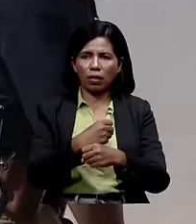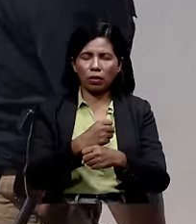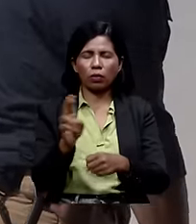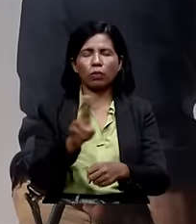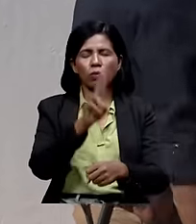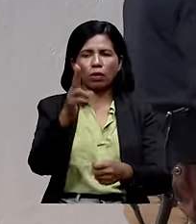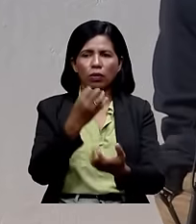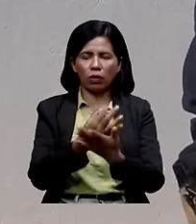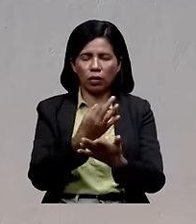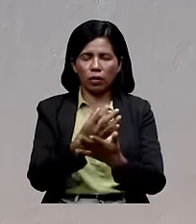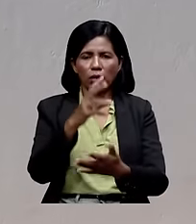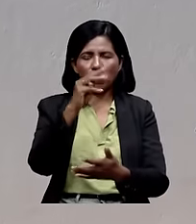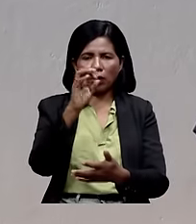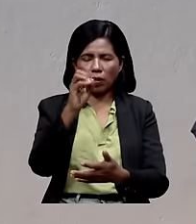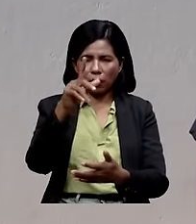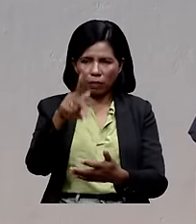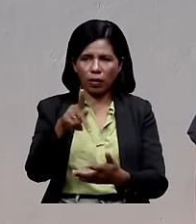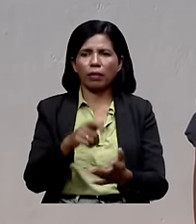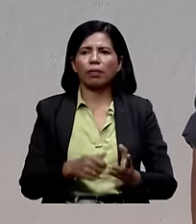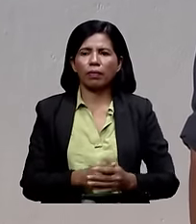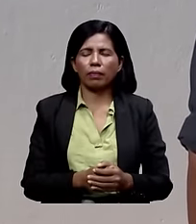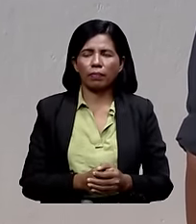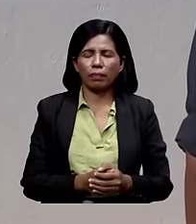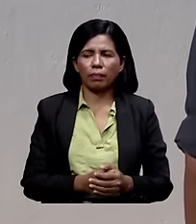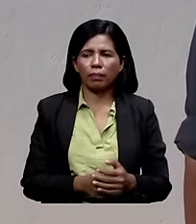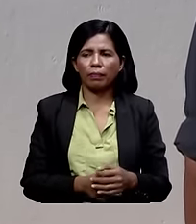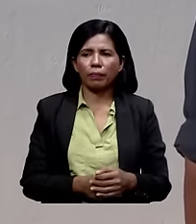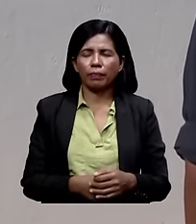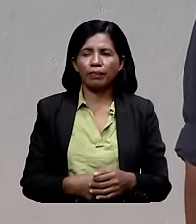execução agora e obras quase